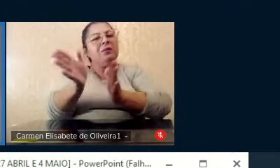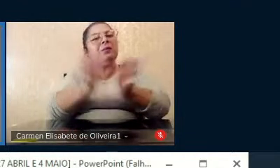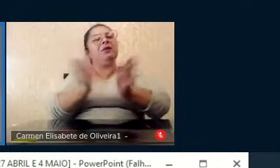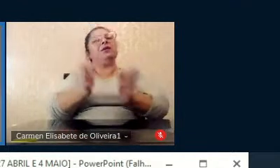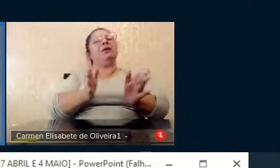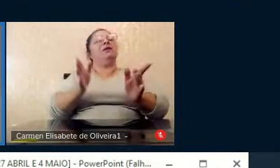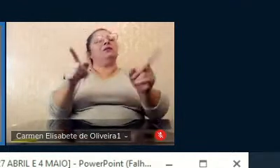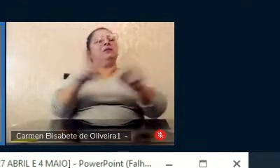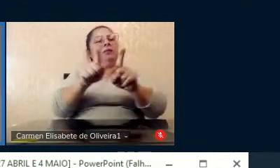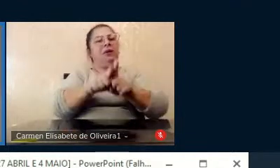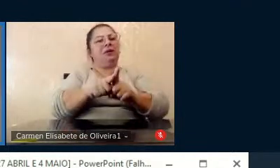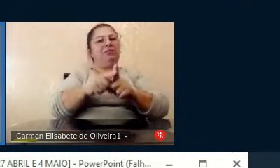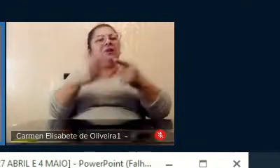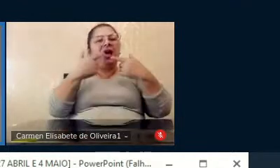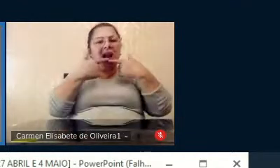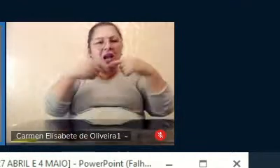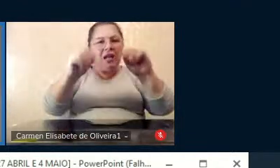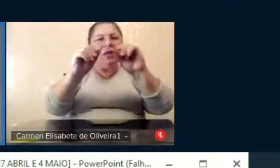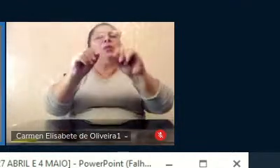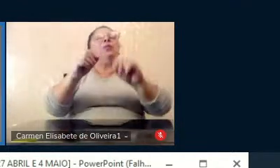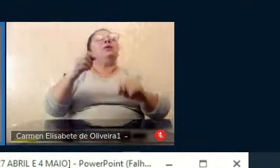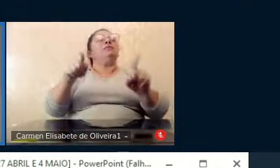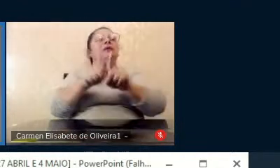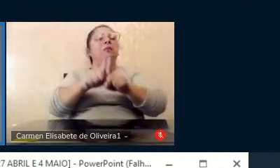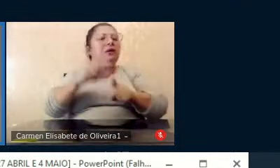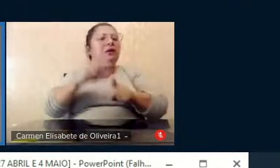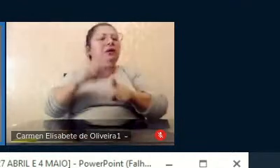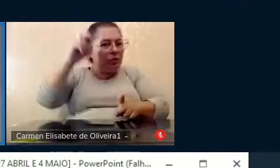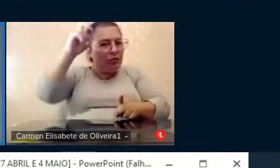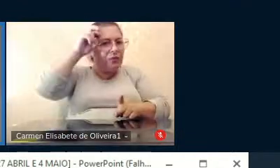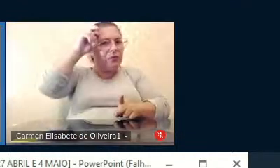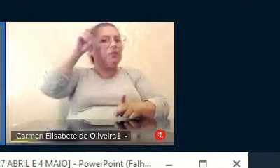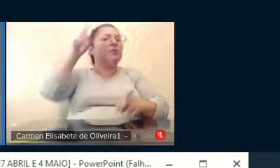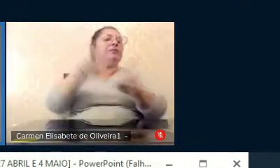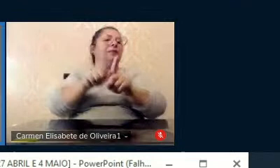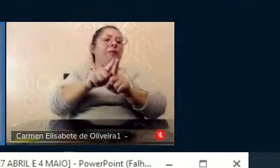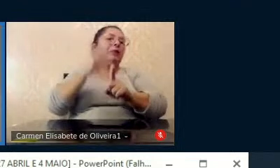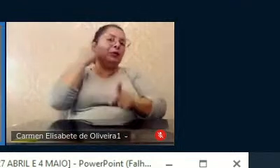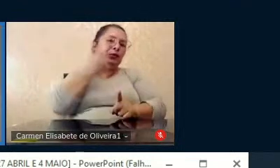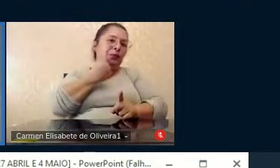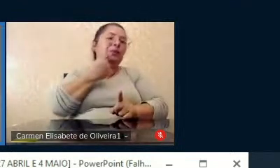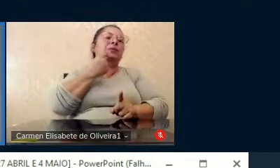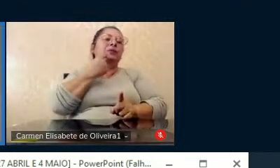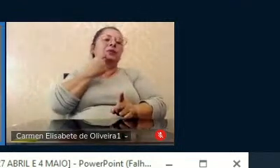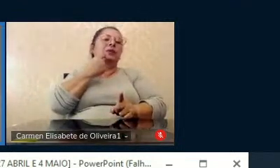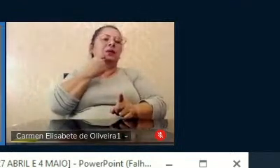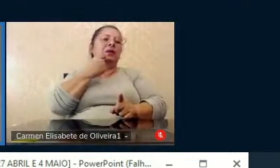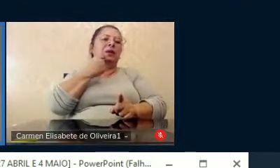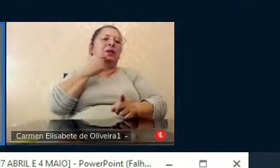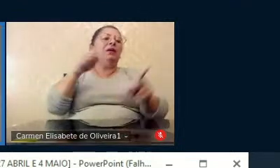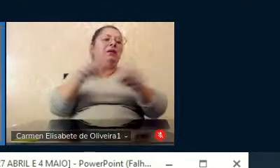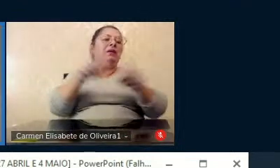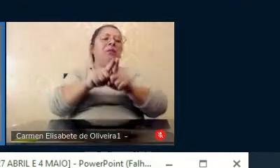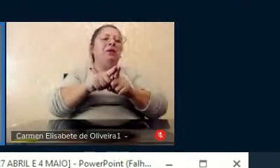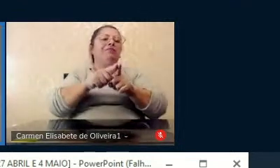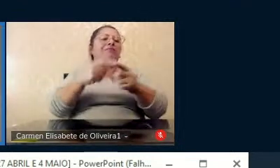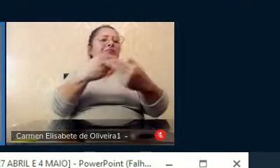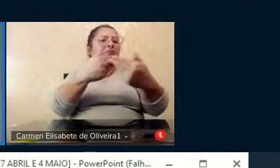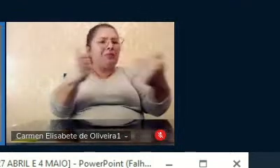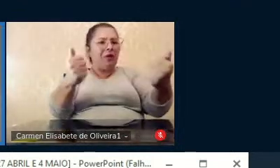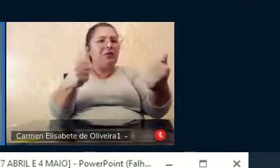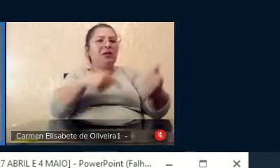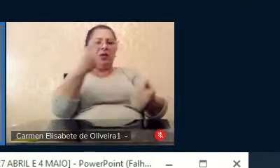né, à questão da língua, da cultura, dos surdos, e também aspectos, assim, que nós,